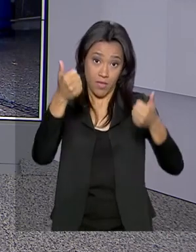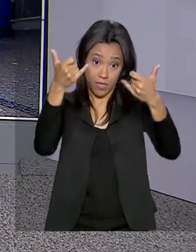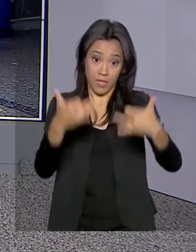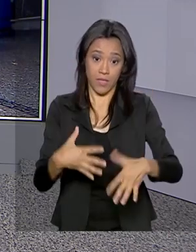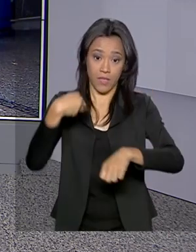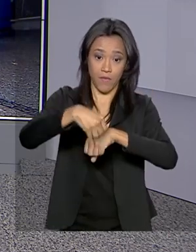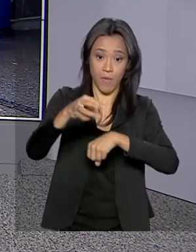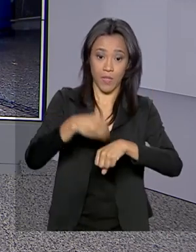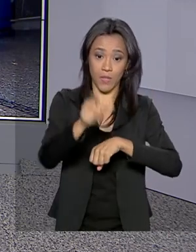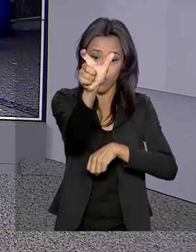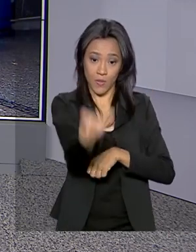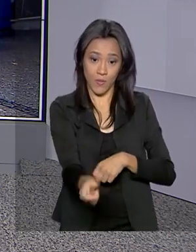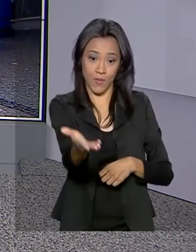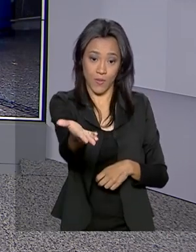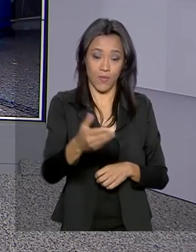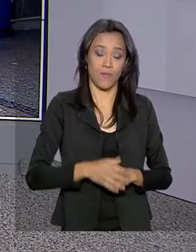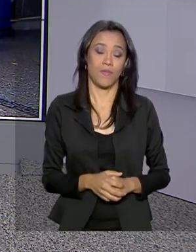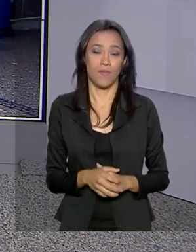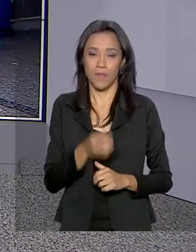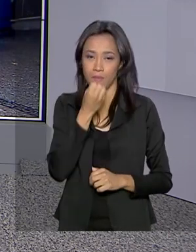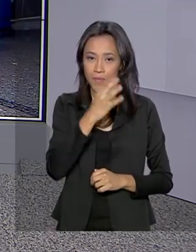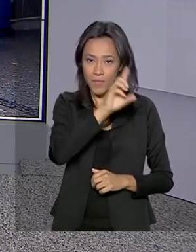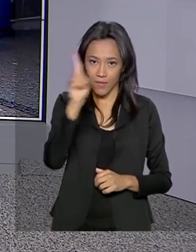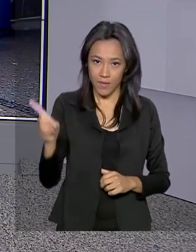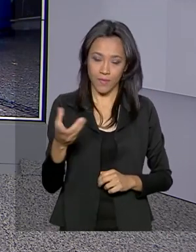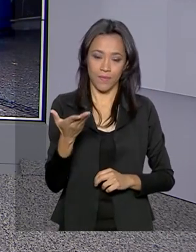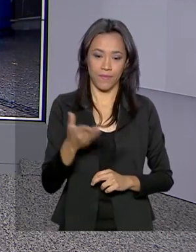para a gente. Bom dia, Priscila.